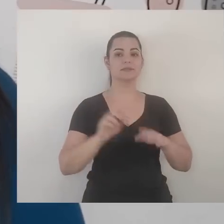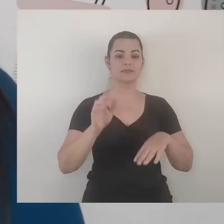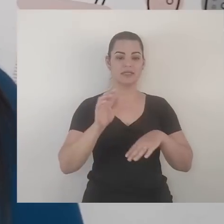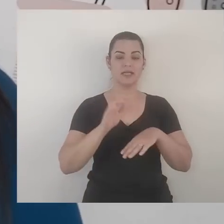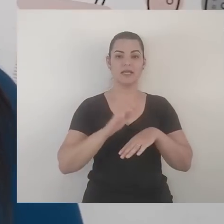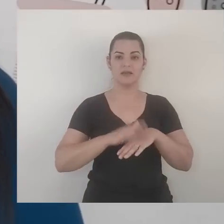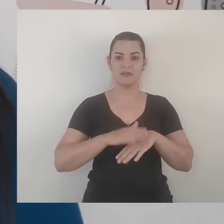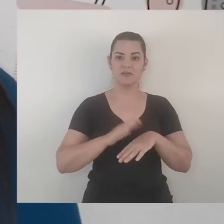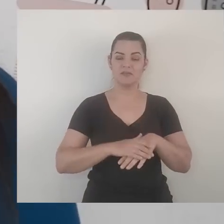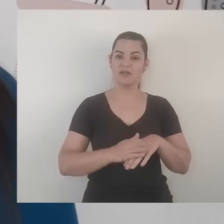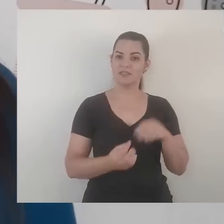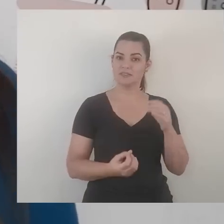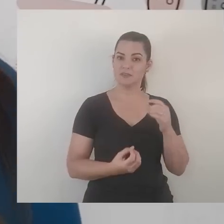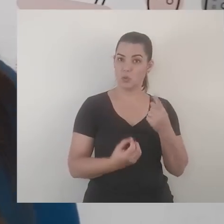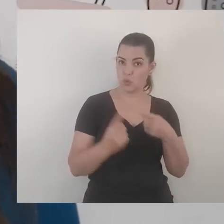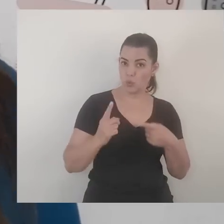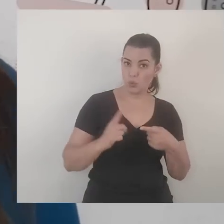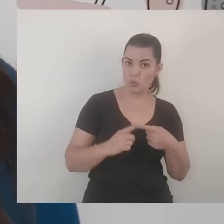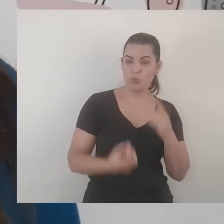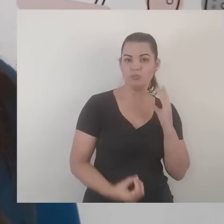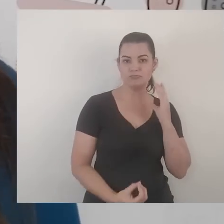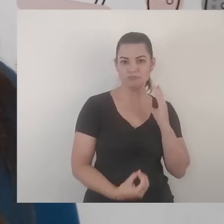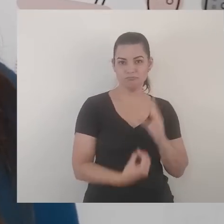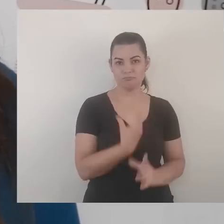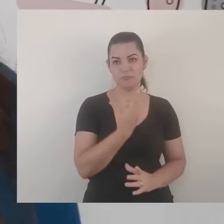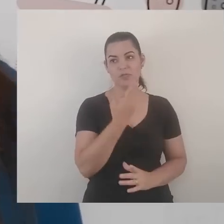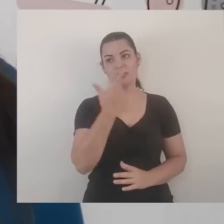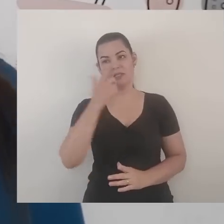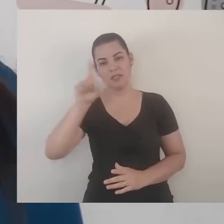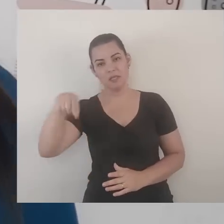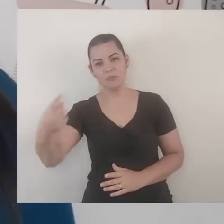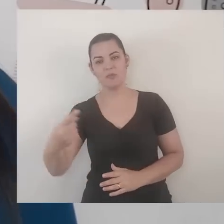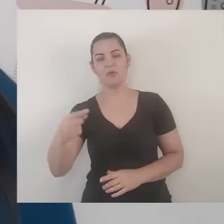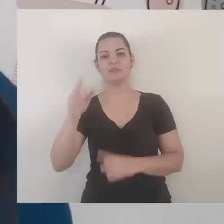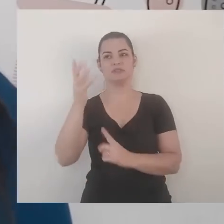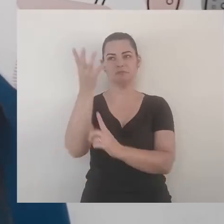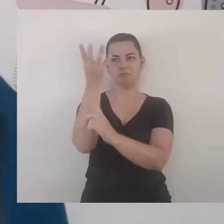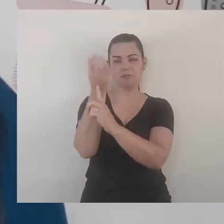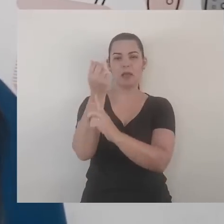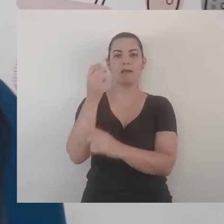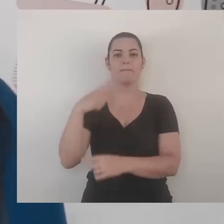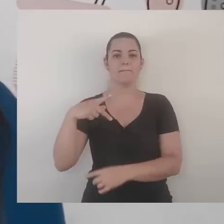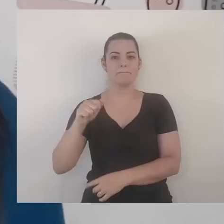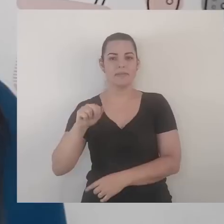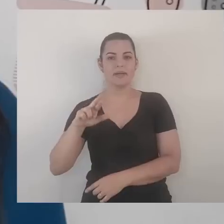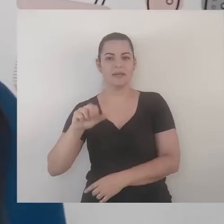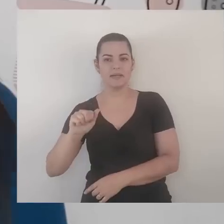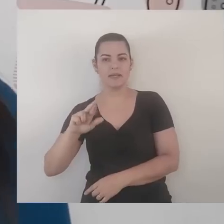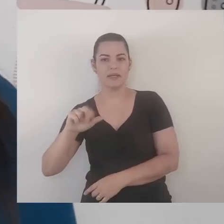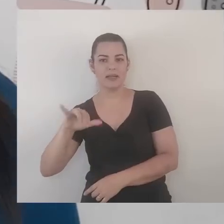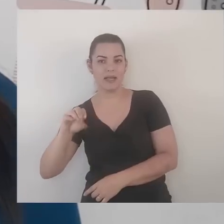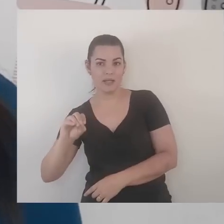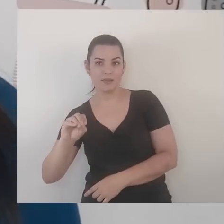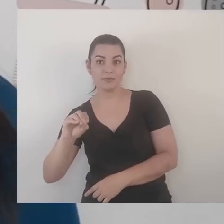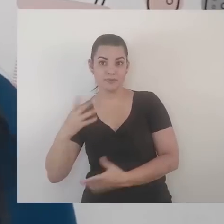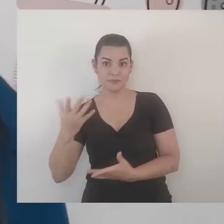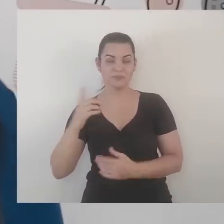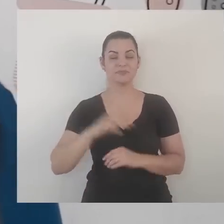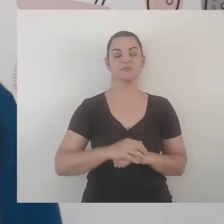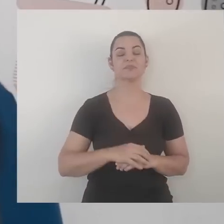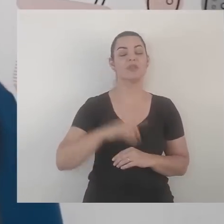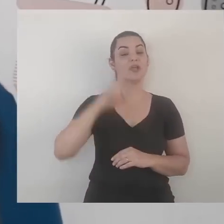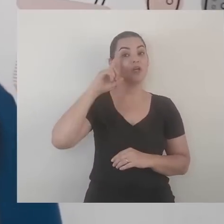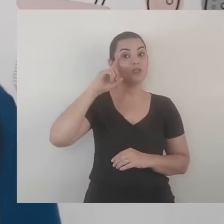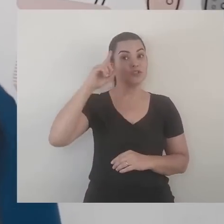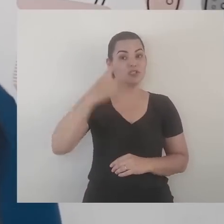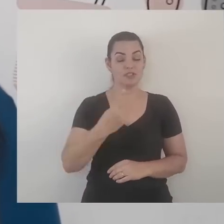Olha que legal. E tem mais uma situação bem interessante, ó. Em 12 de dezembro de